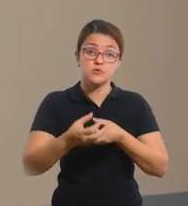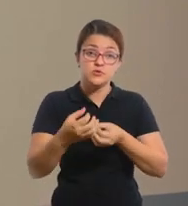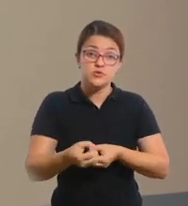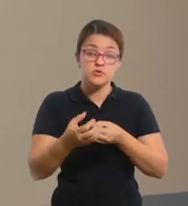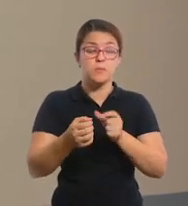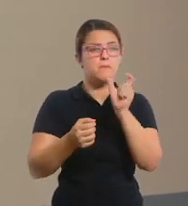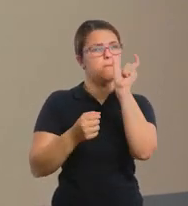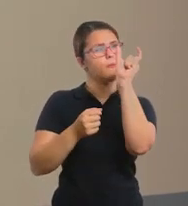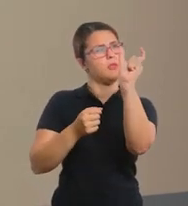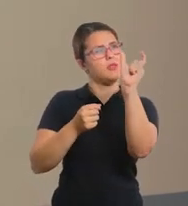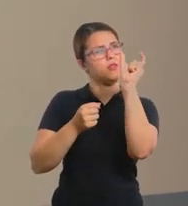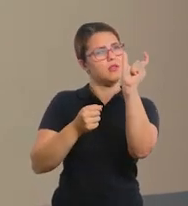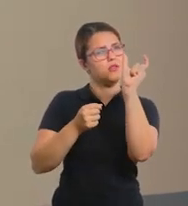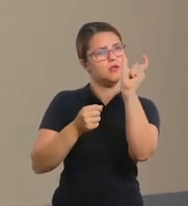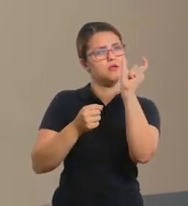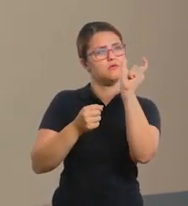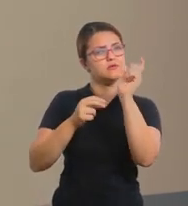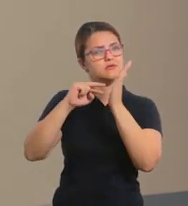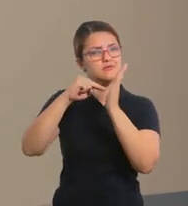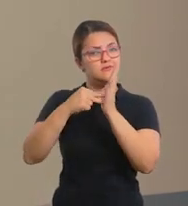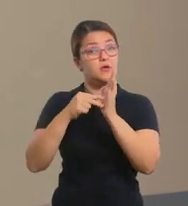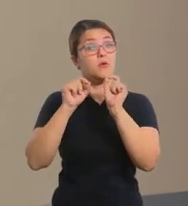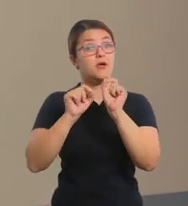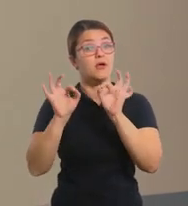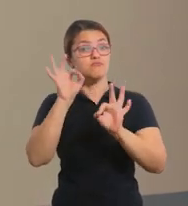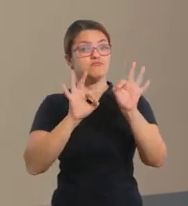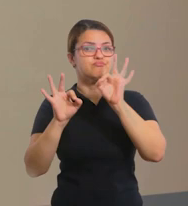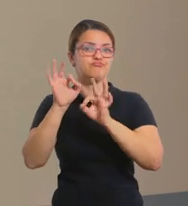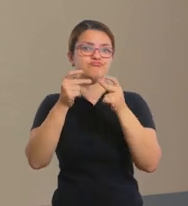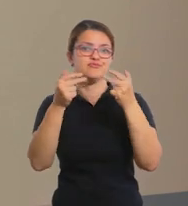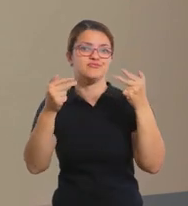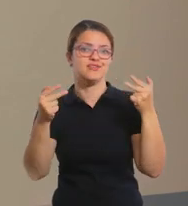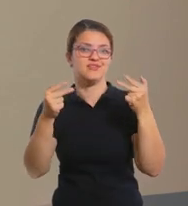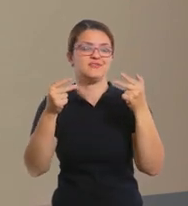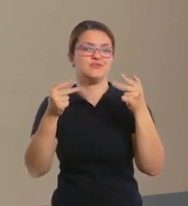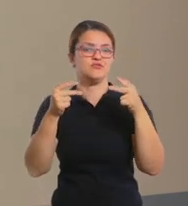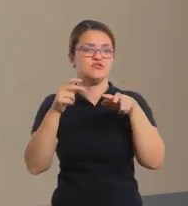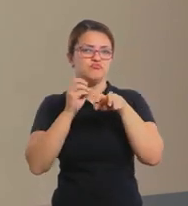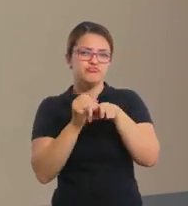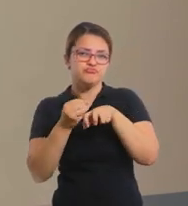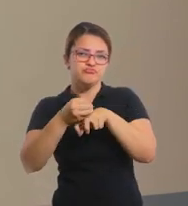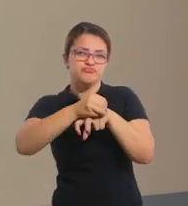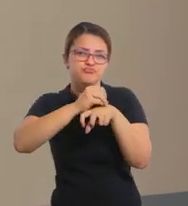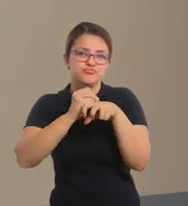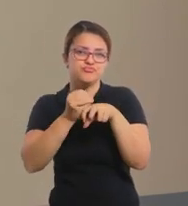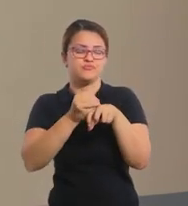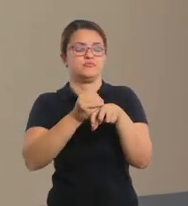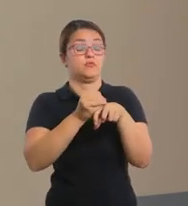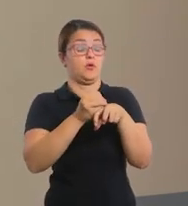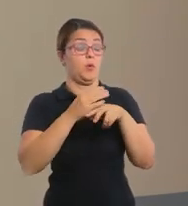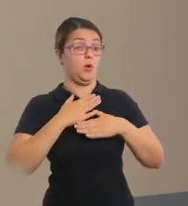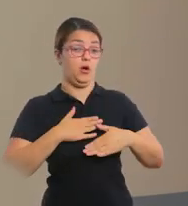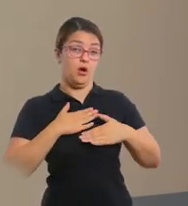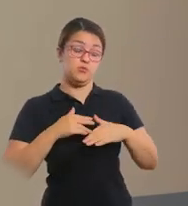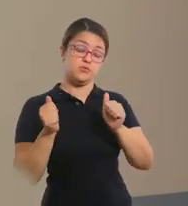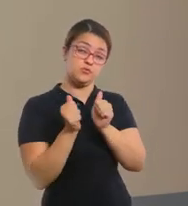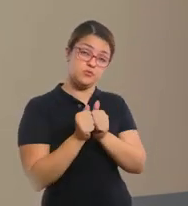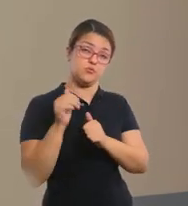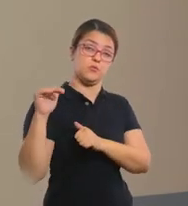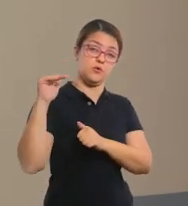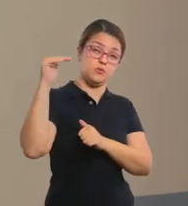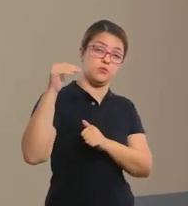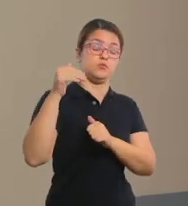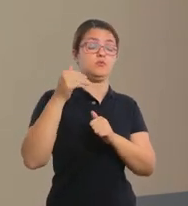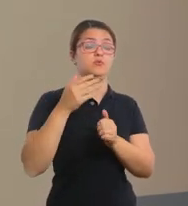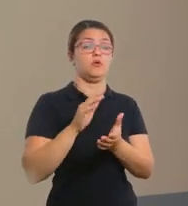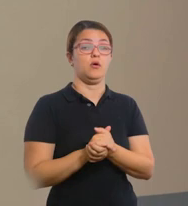palavra no caso aqui é sobre a joaninha que é um inferno por isso já pode ler o texto com calma com ajuda de um adulto